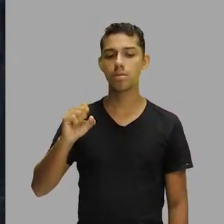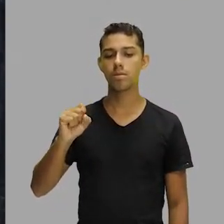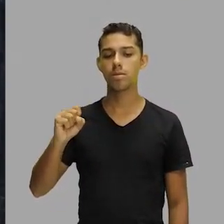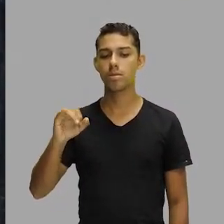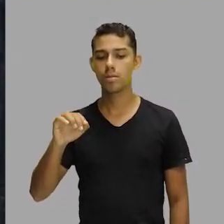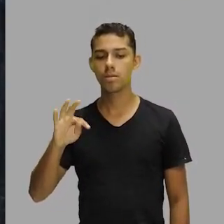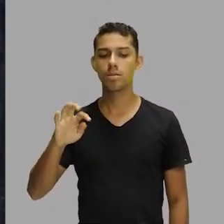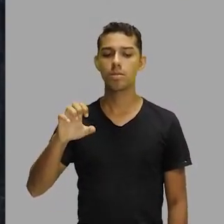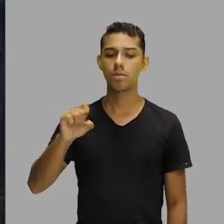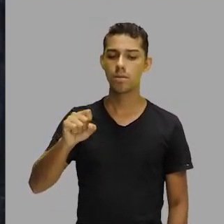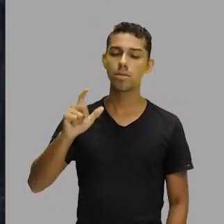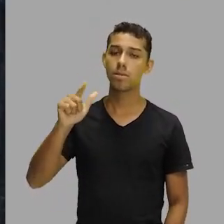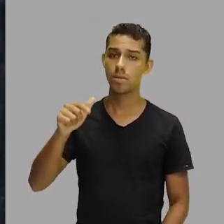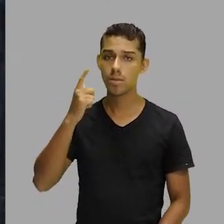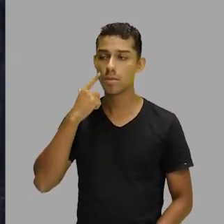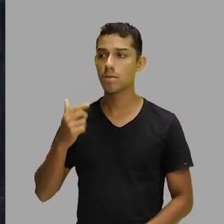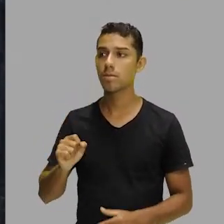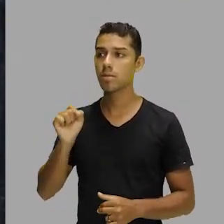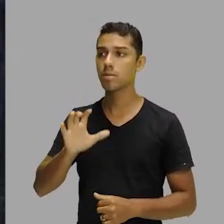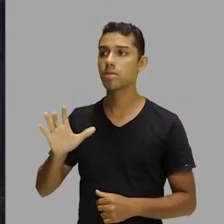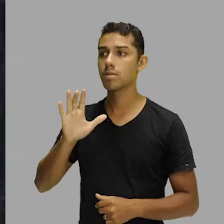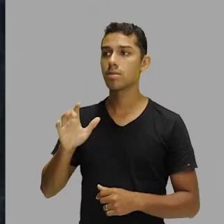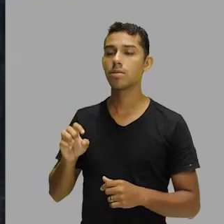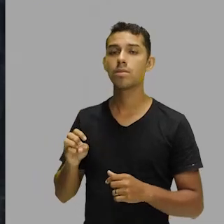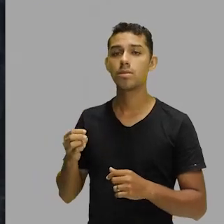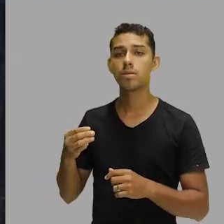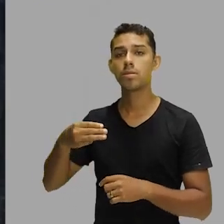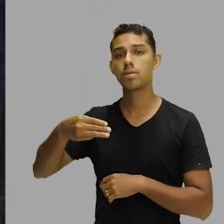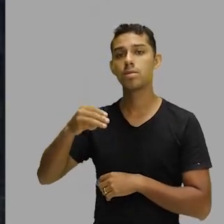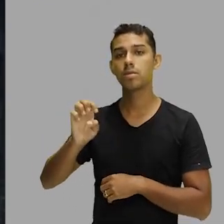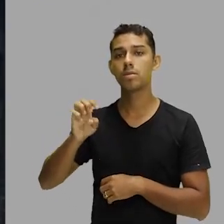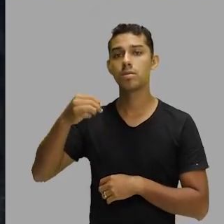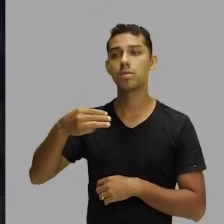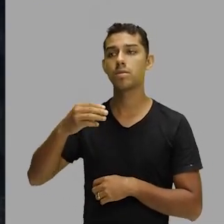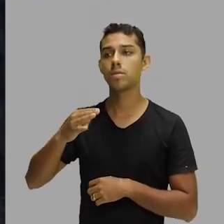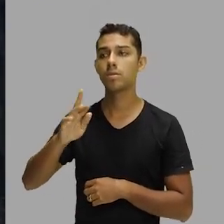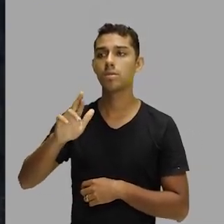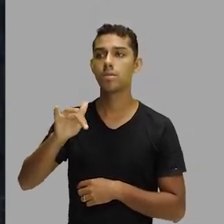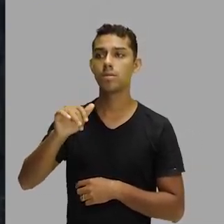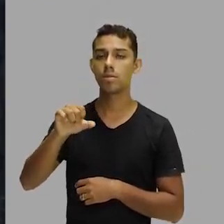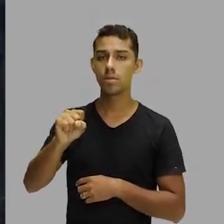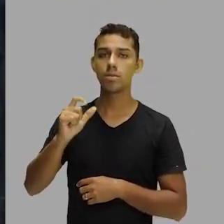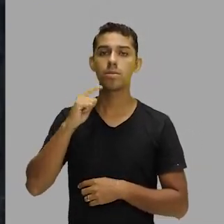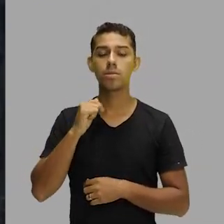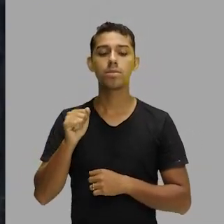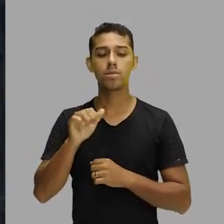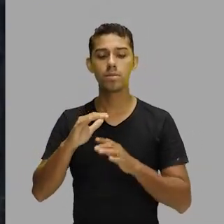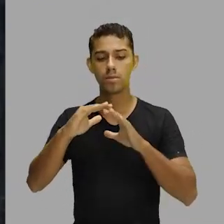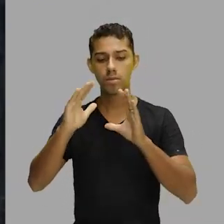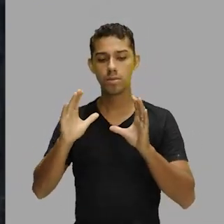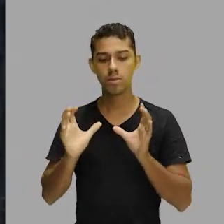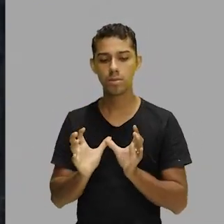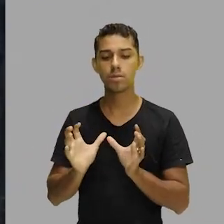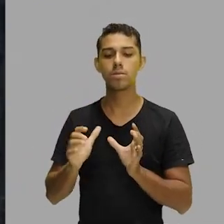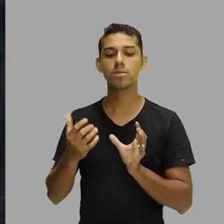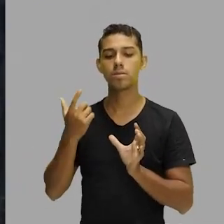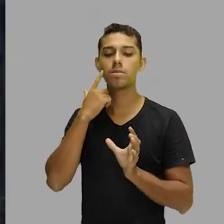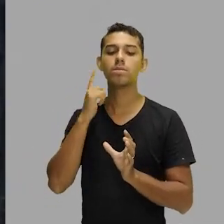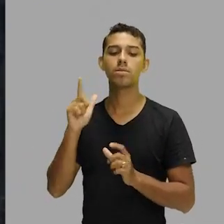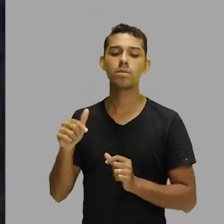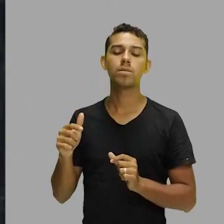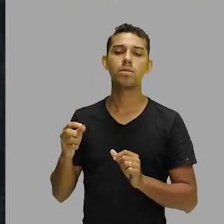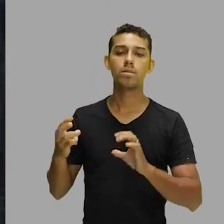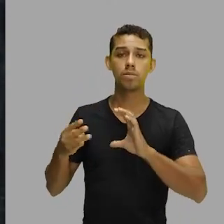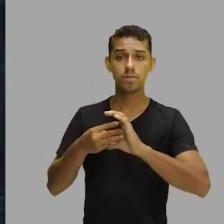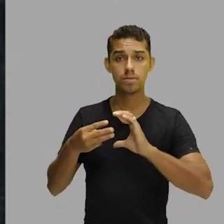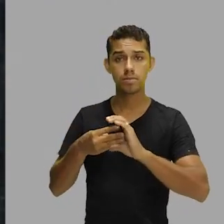cianobactéria são membranas que ficam no interior da célula da cianobactéria.